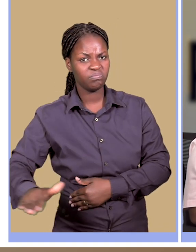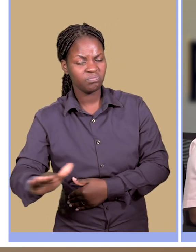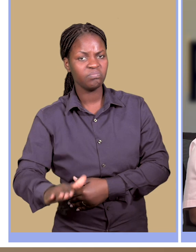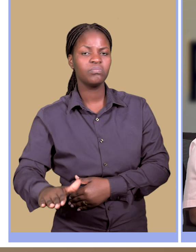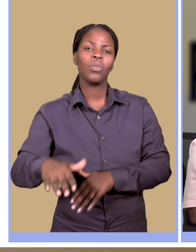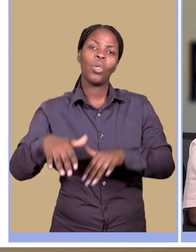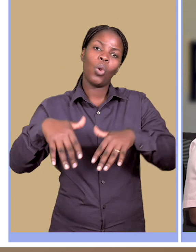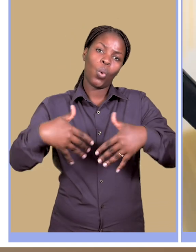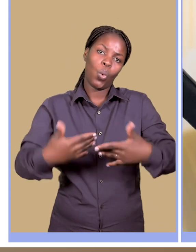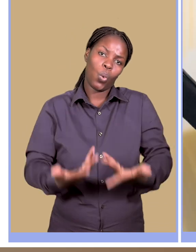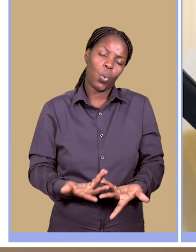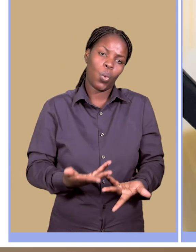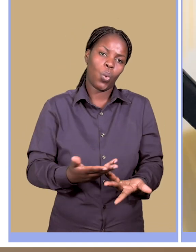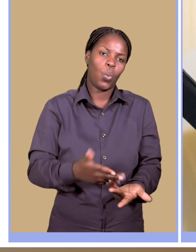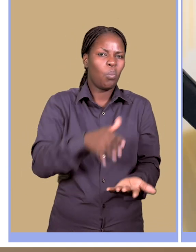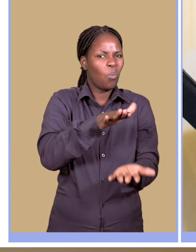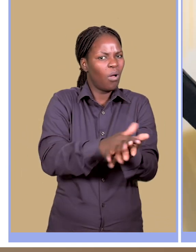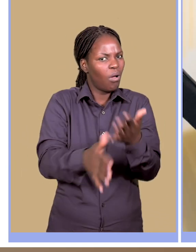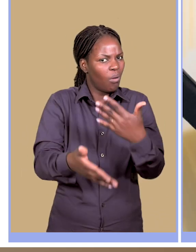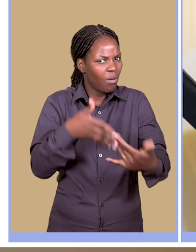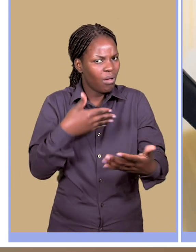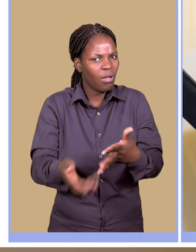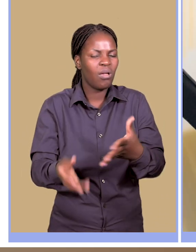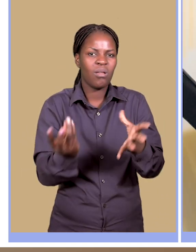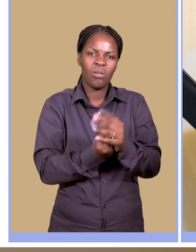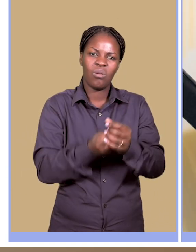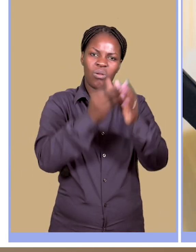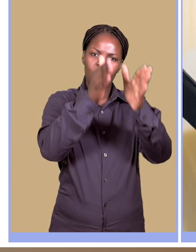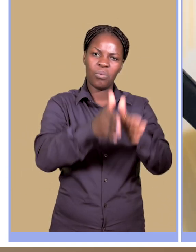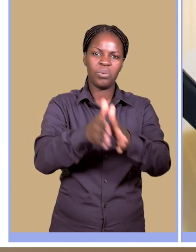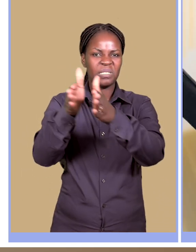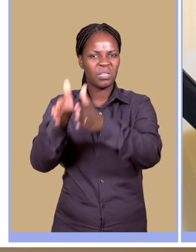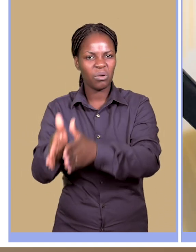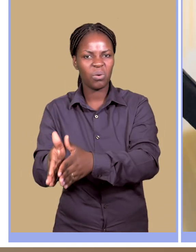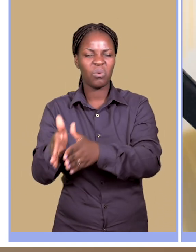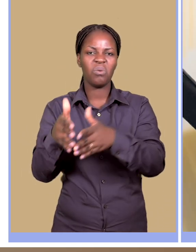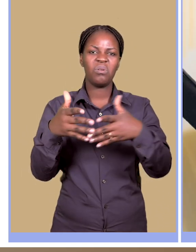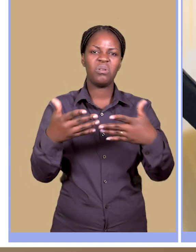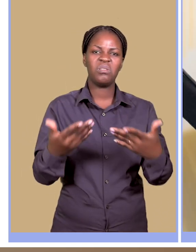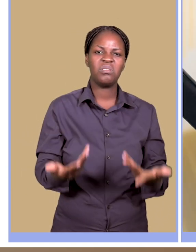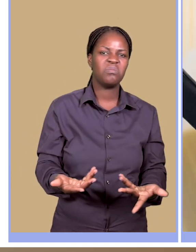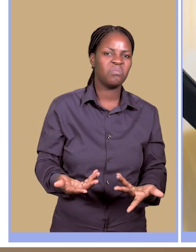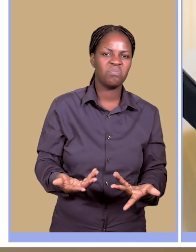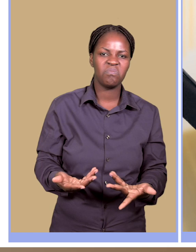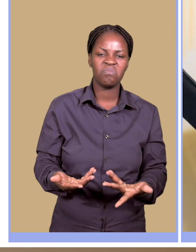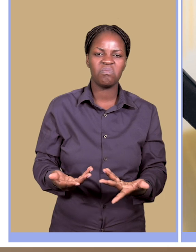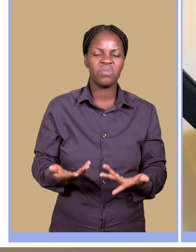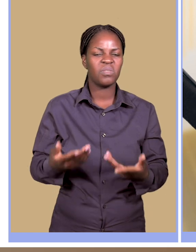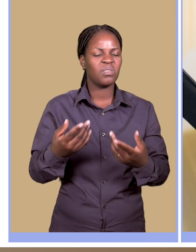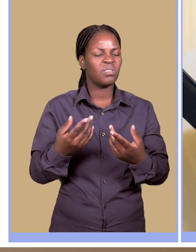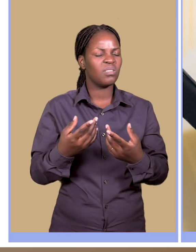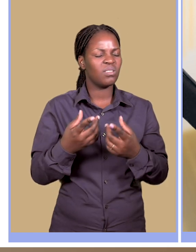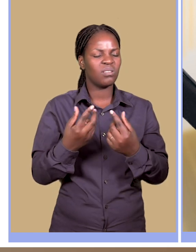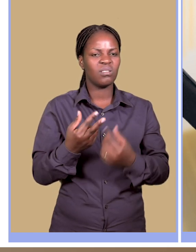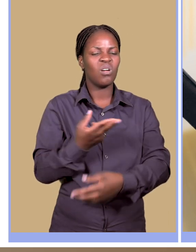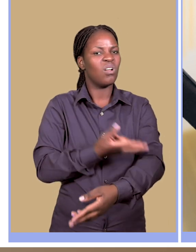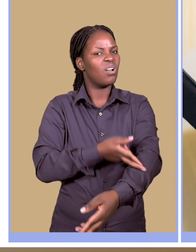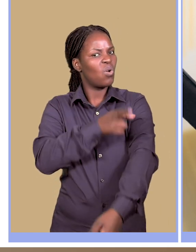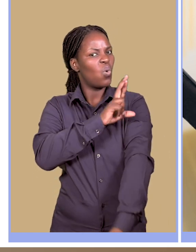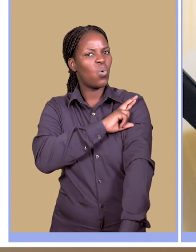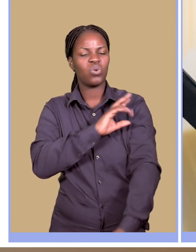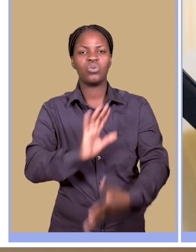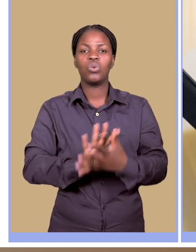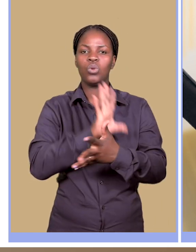as pessoas, o espaço físico, o espaço comunicacional, os recursos, a distribuição dos recursos, tudo isso é